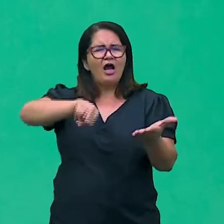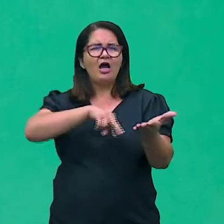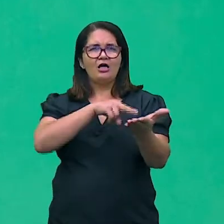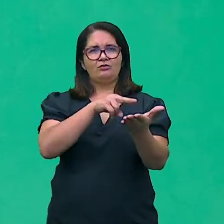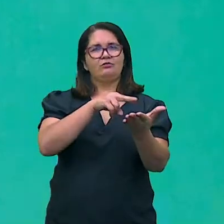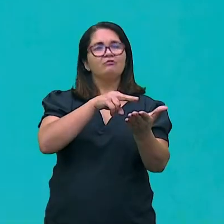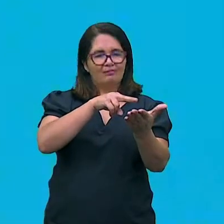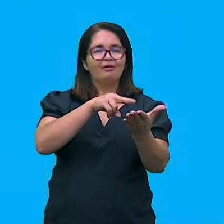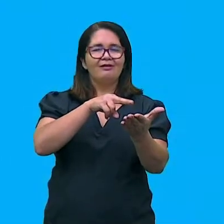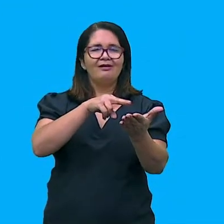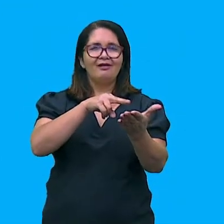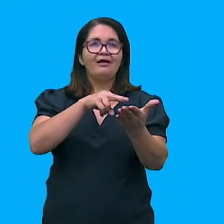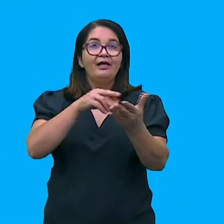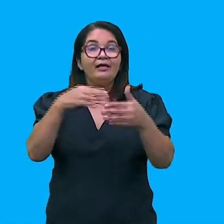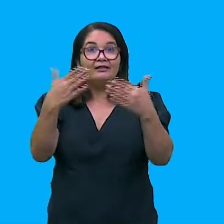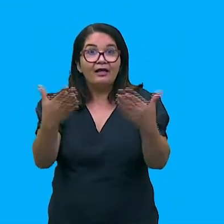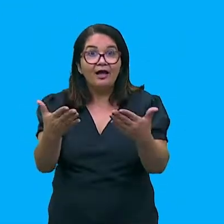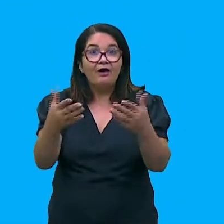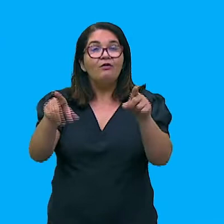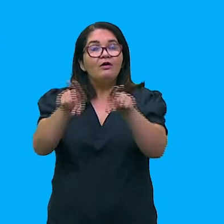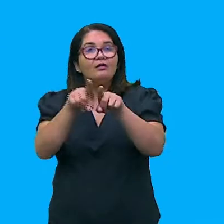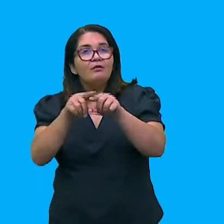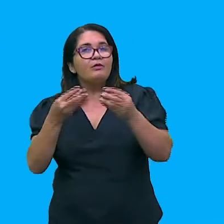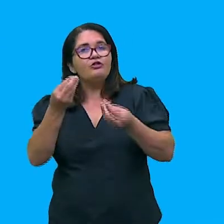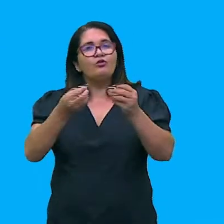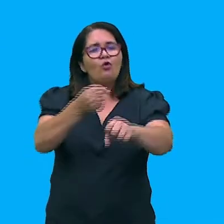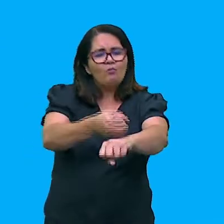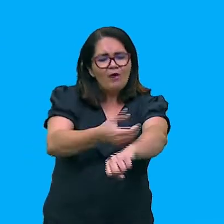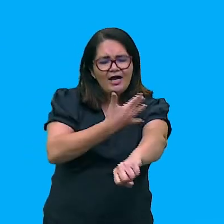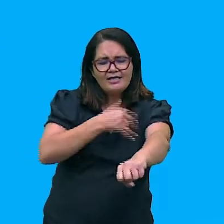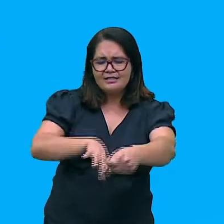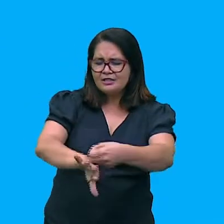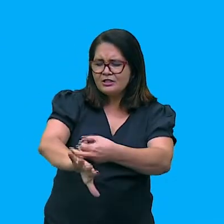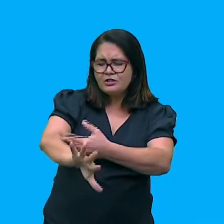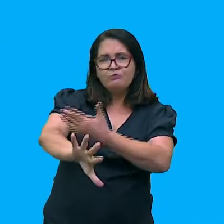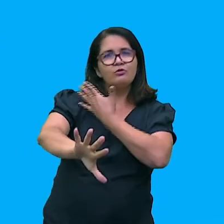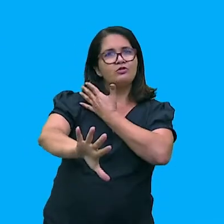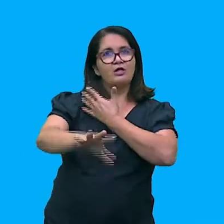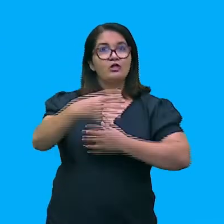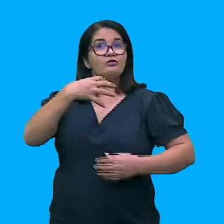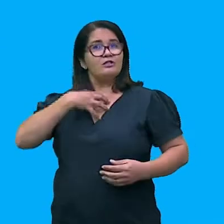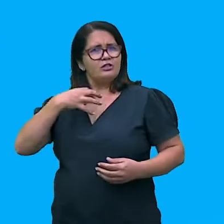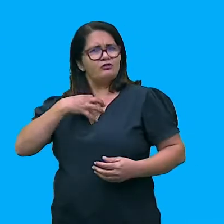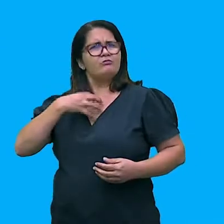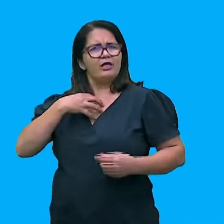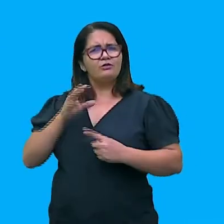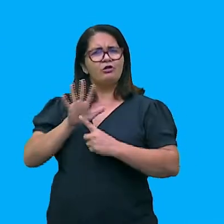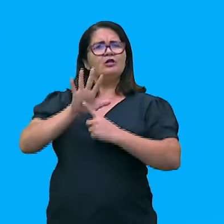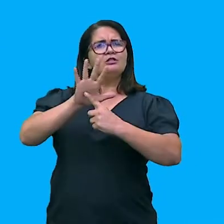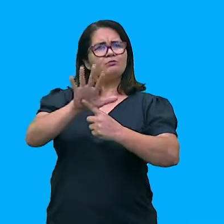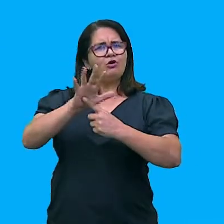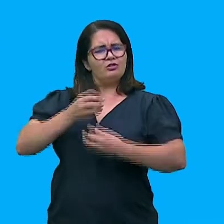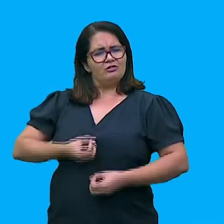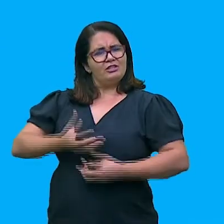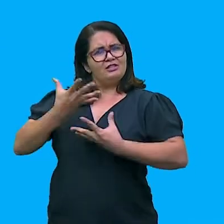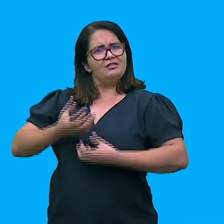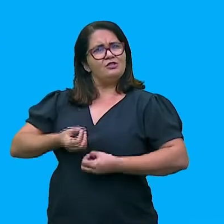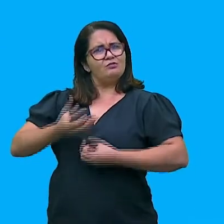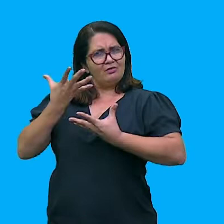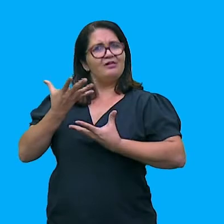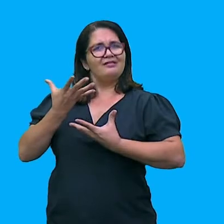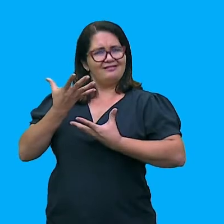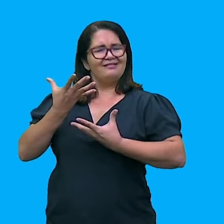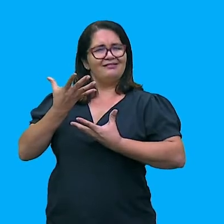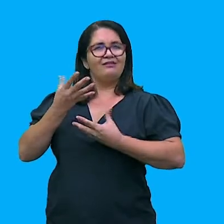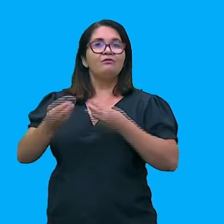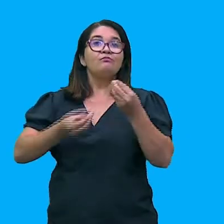cotidiano. A denotação está relacionada ao sentido denotativo, que significa o sentido